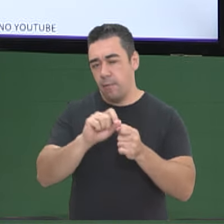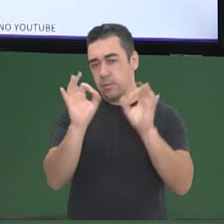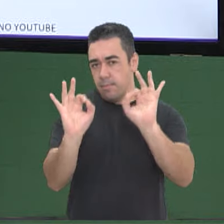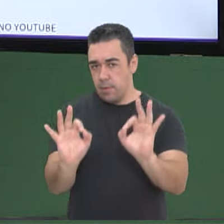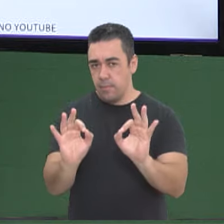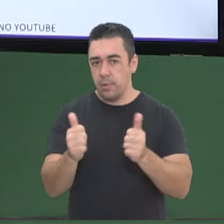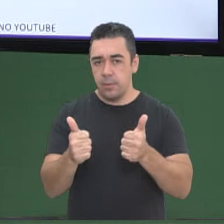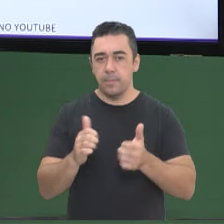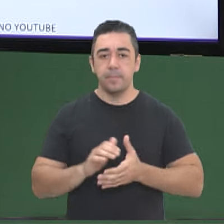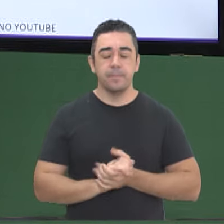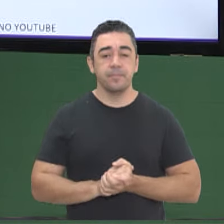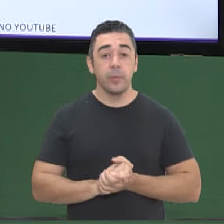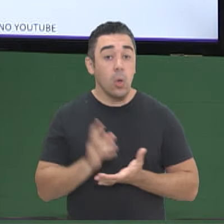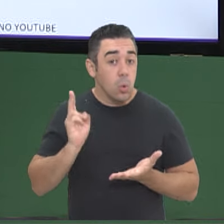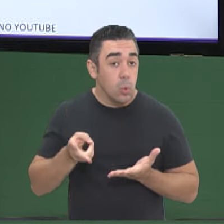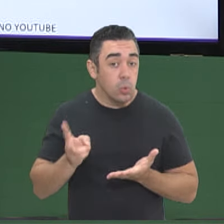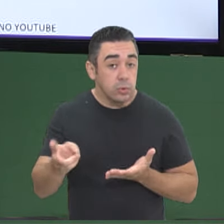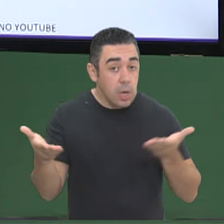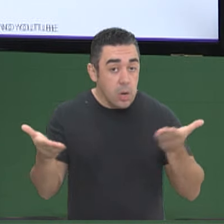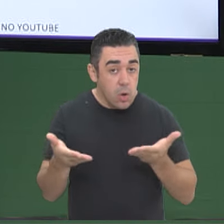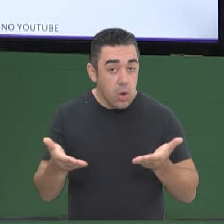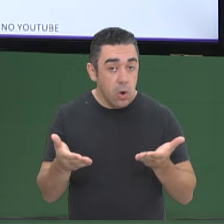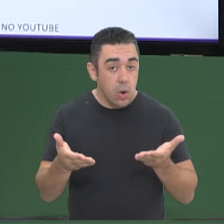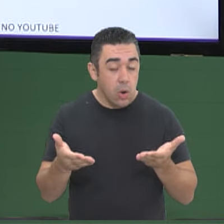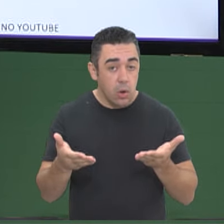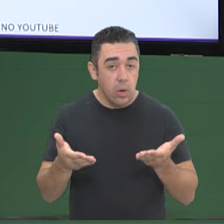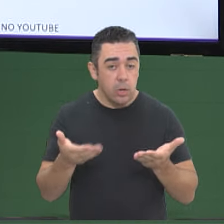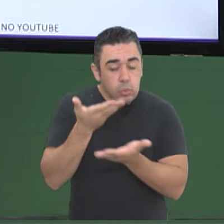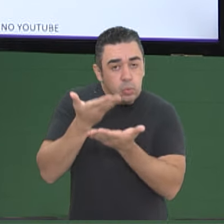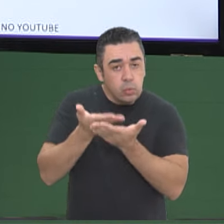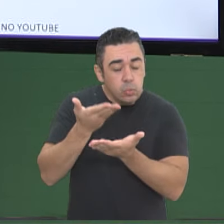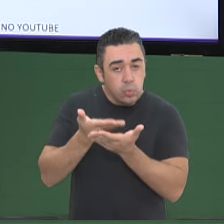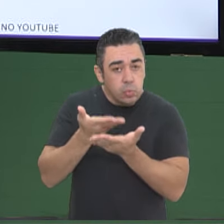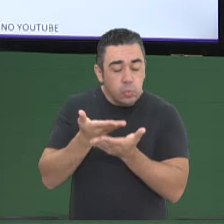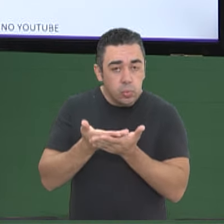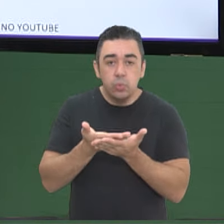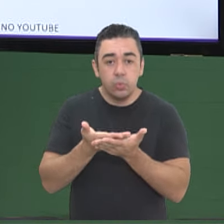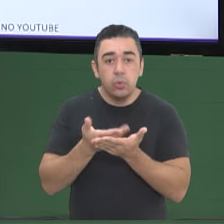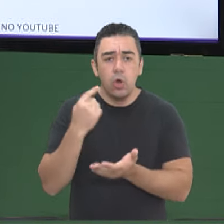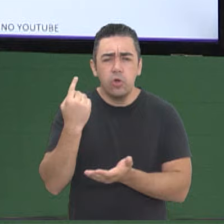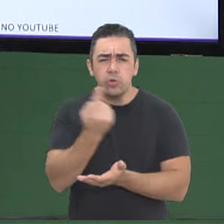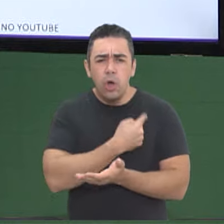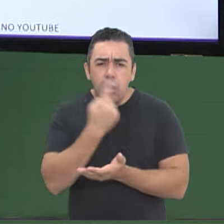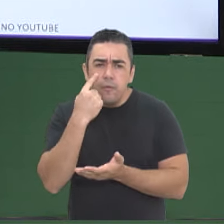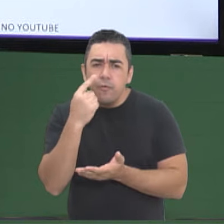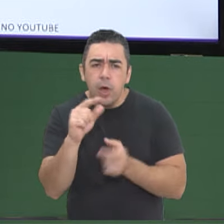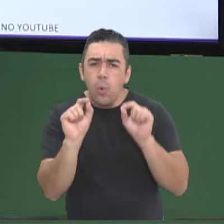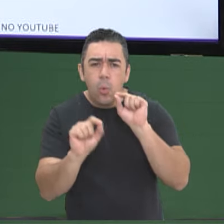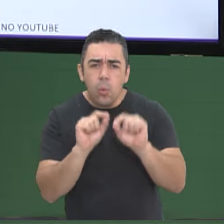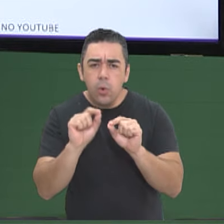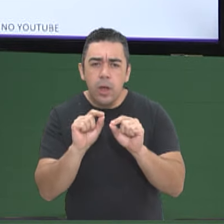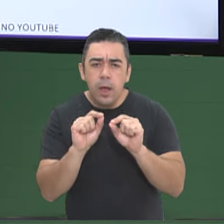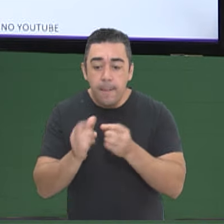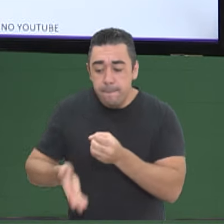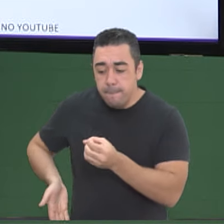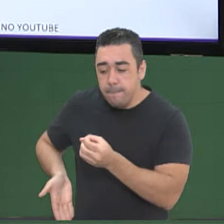aí. Dando continuidade ao nosso estudo, nós vamos ver agora a questão da peteca.